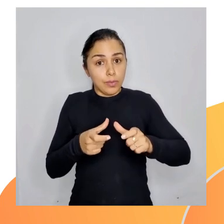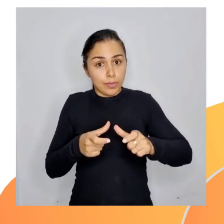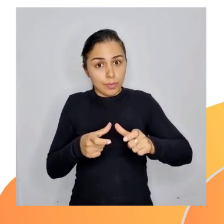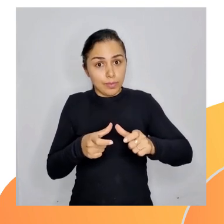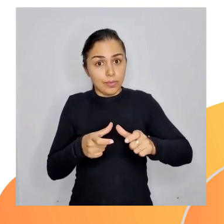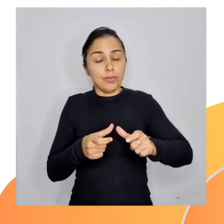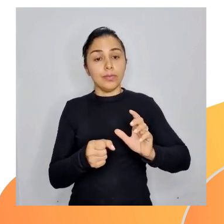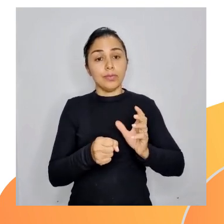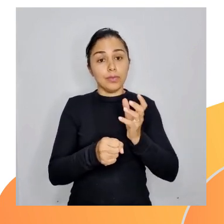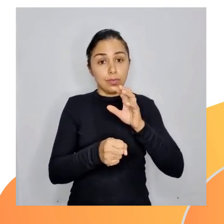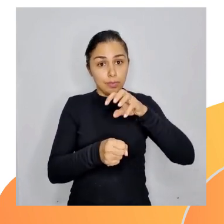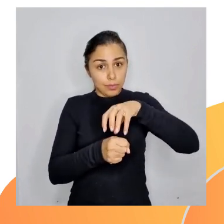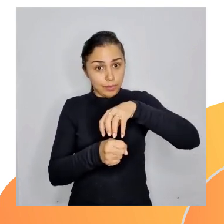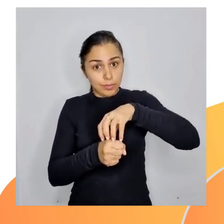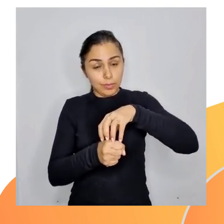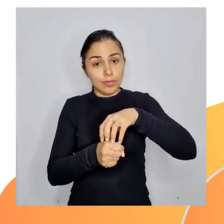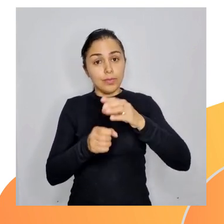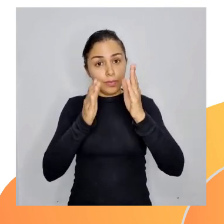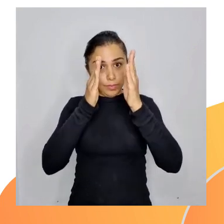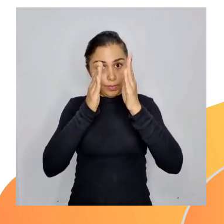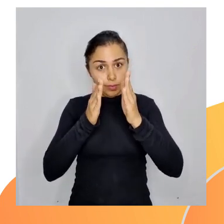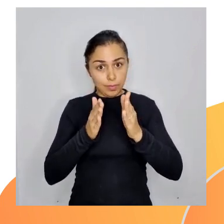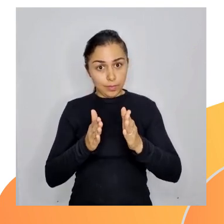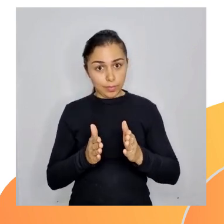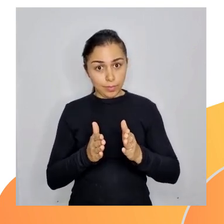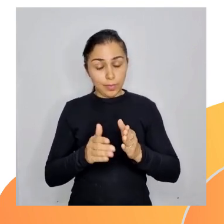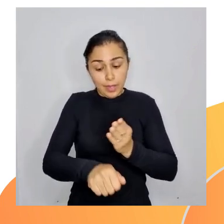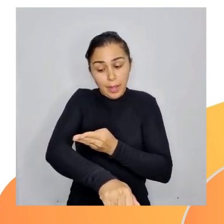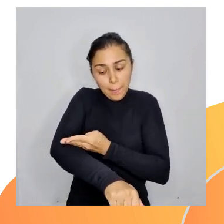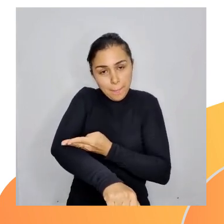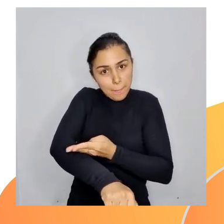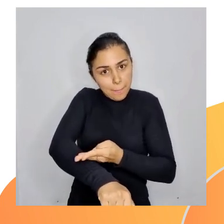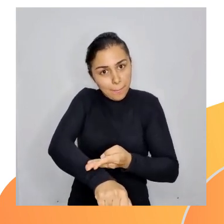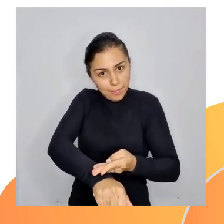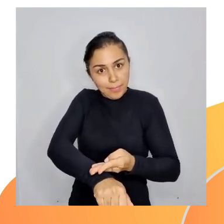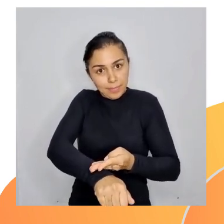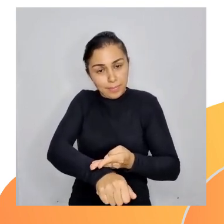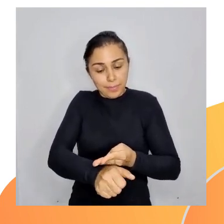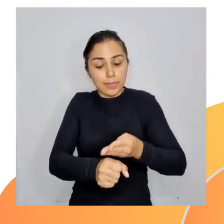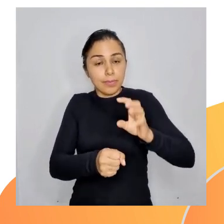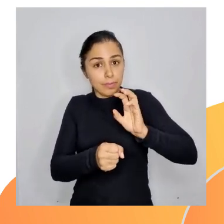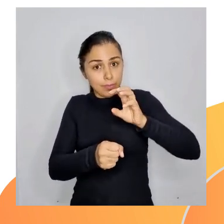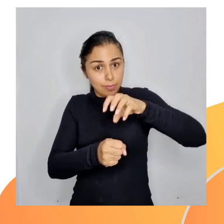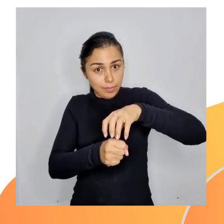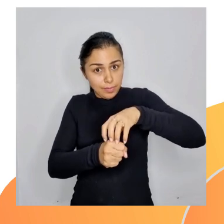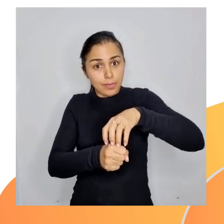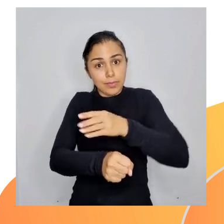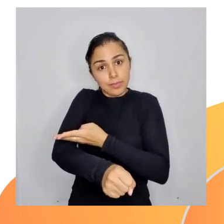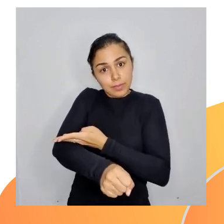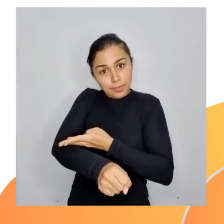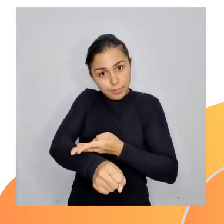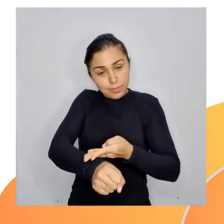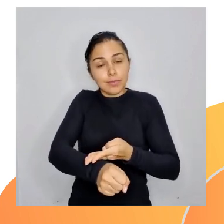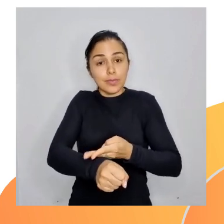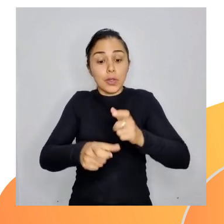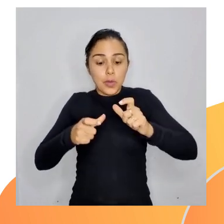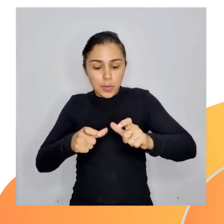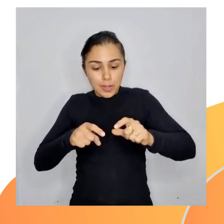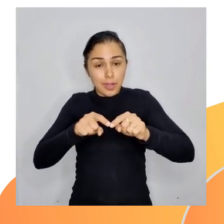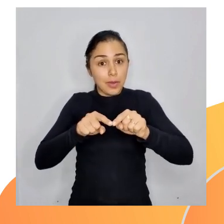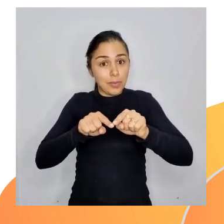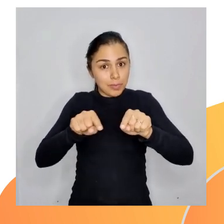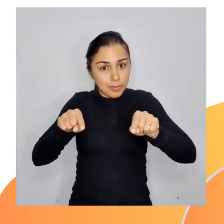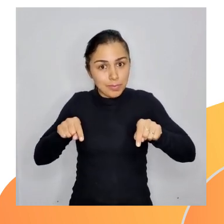se posicionar na casa branca. E eu tenho também a minha rainha preta, que vai